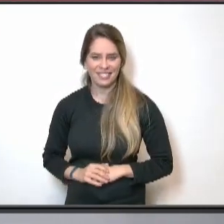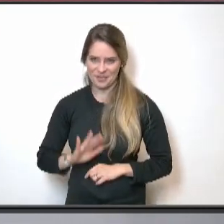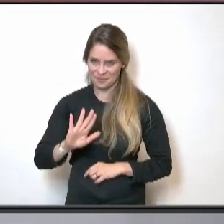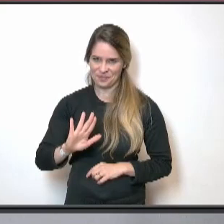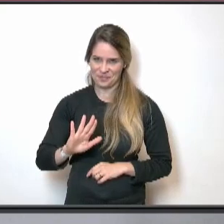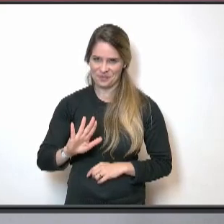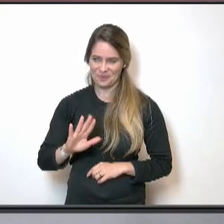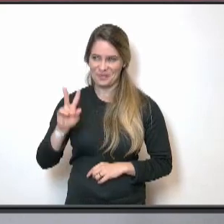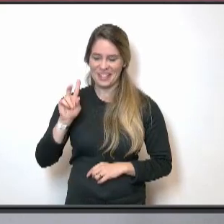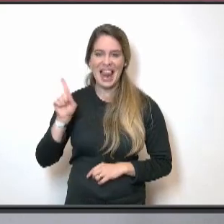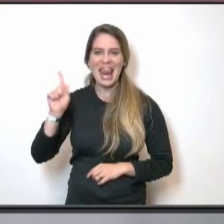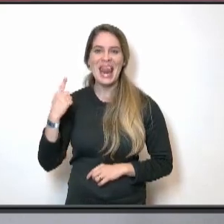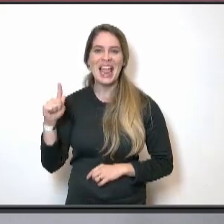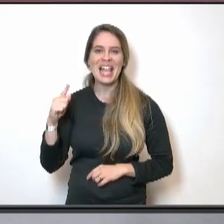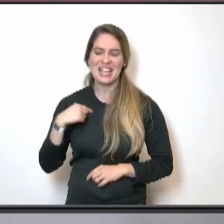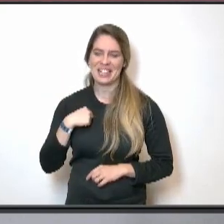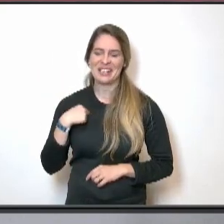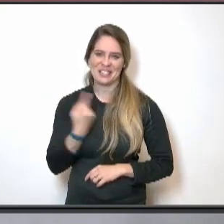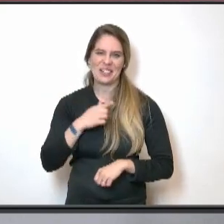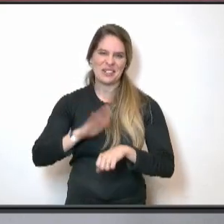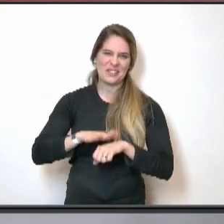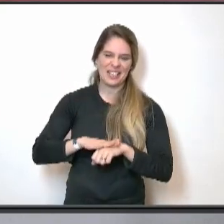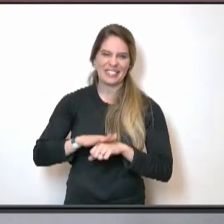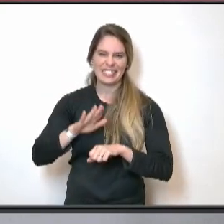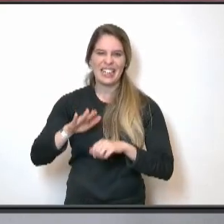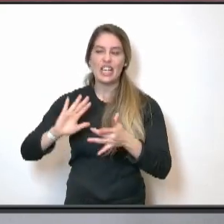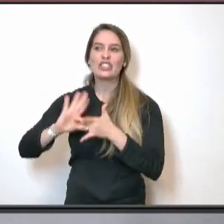diz lá em Goiás, Jesus de vez em quando quebra as pernas da gente, viu?